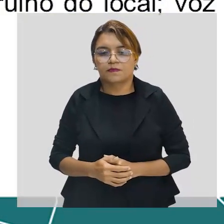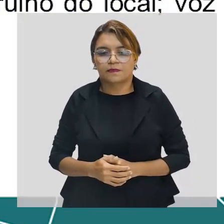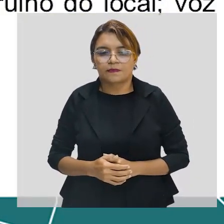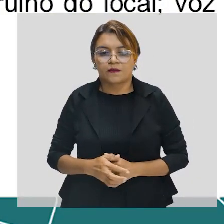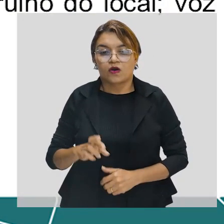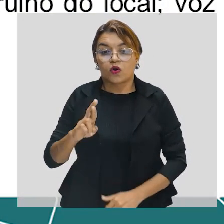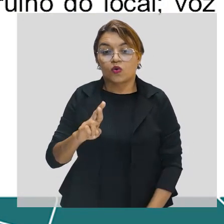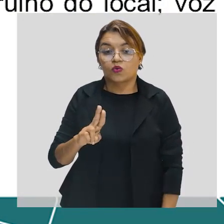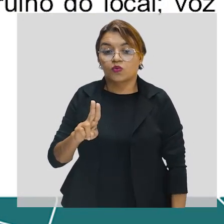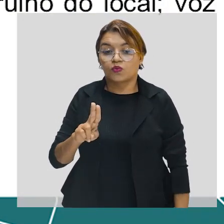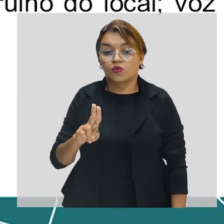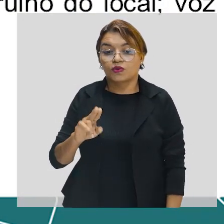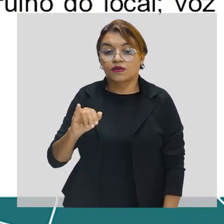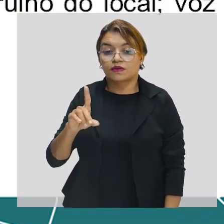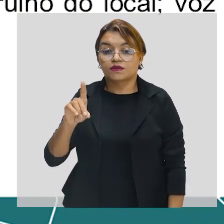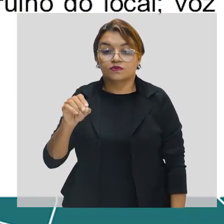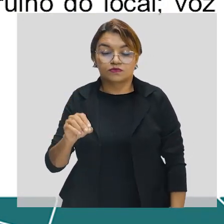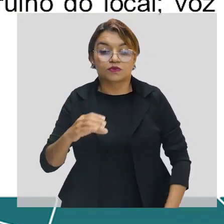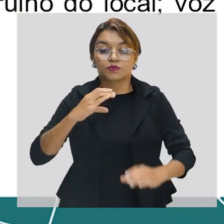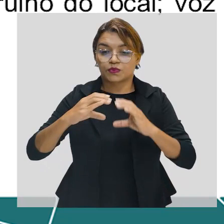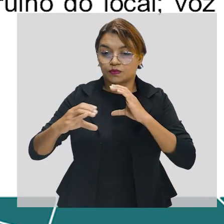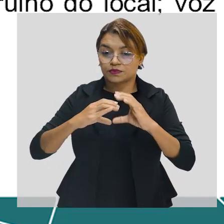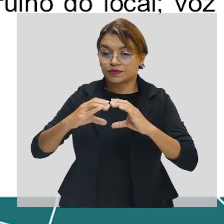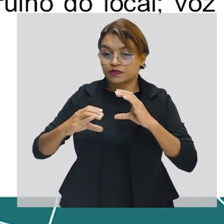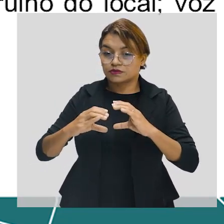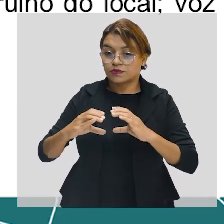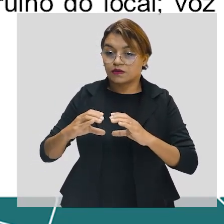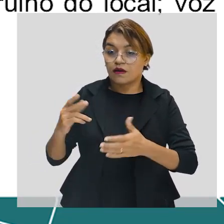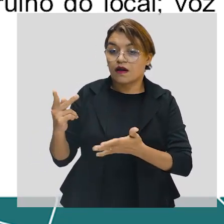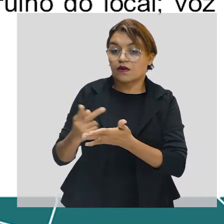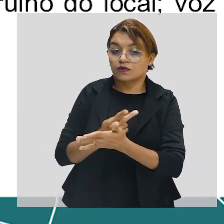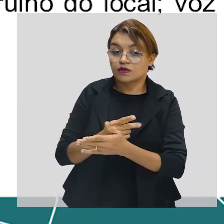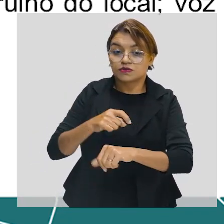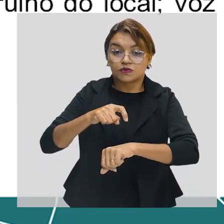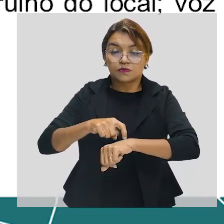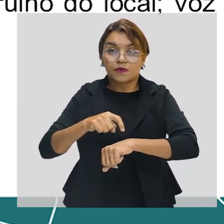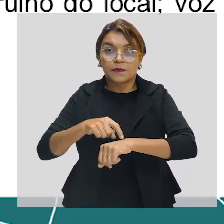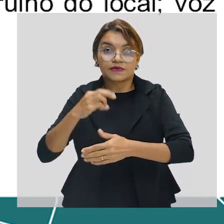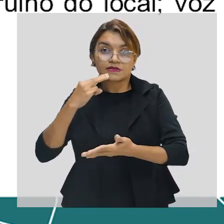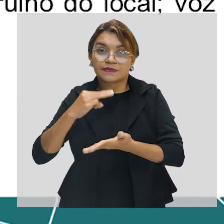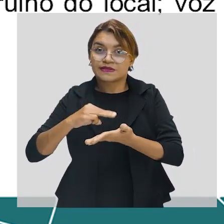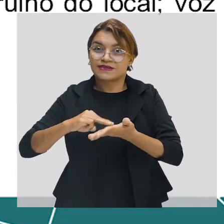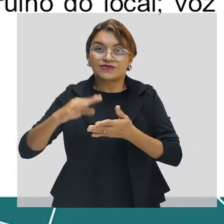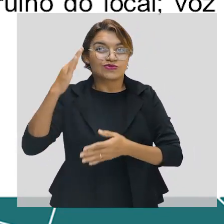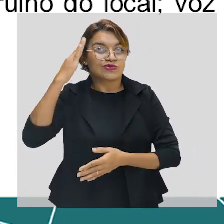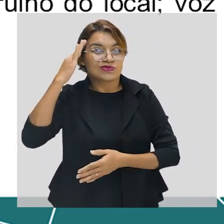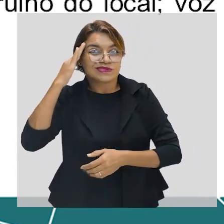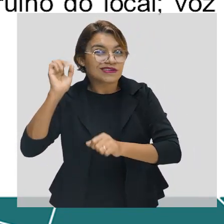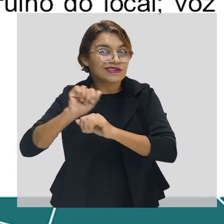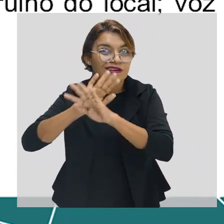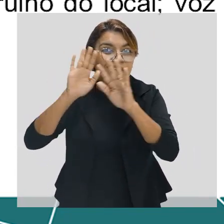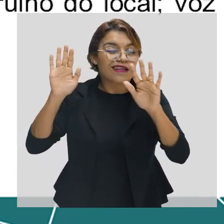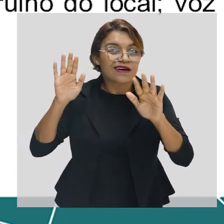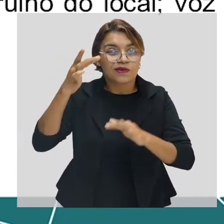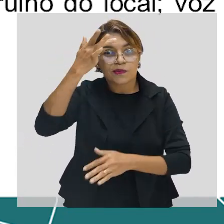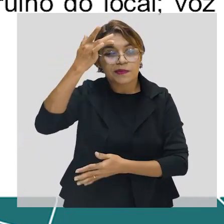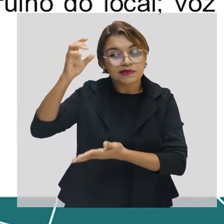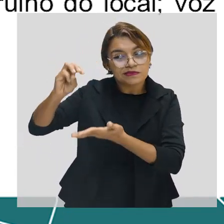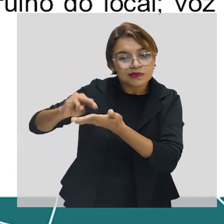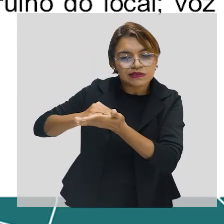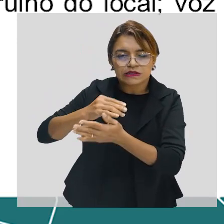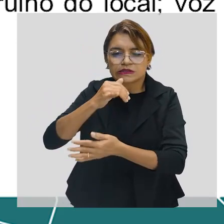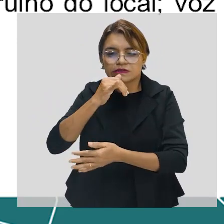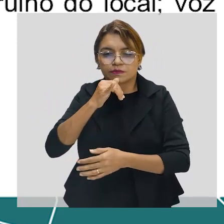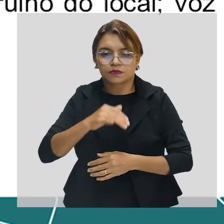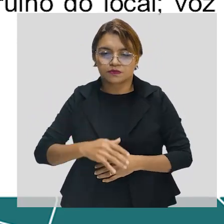Ruídos na comunicação. Ele ocorre quando a mensagem não é decodificada de forma correta pelo interlocutor. Por